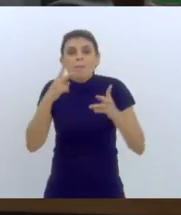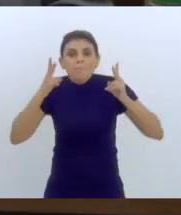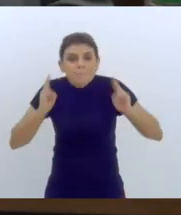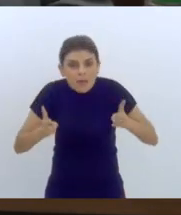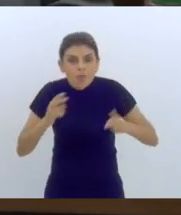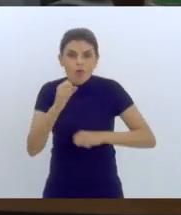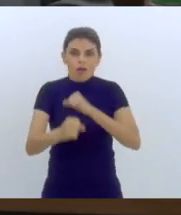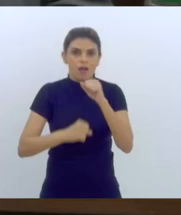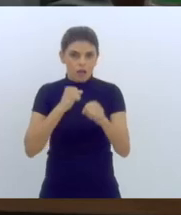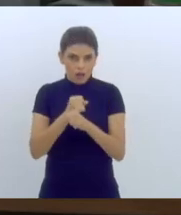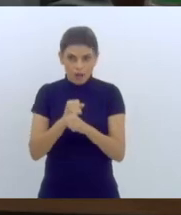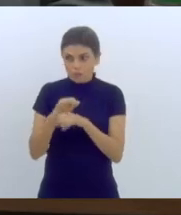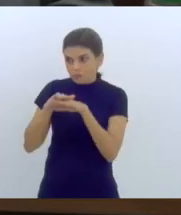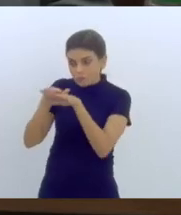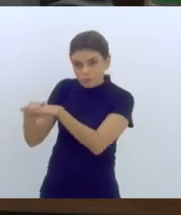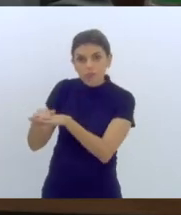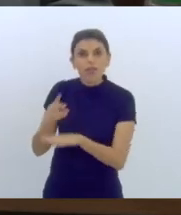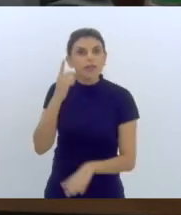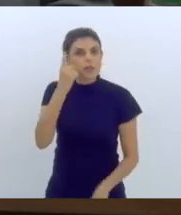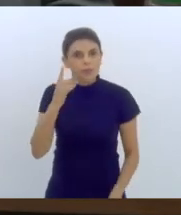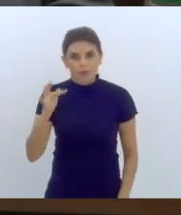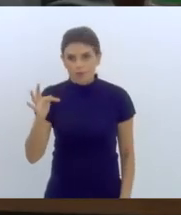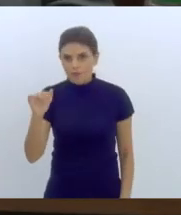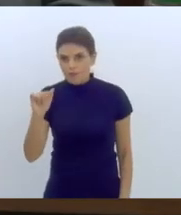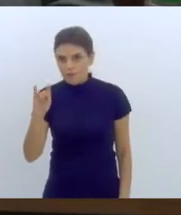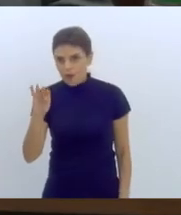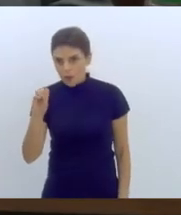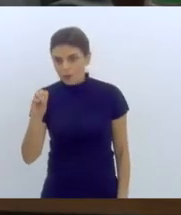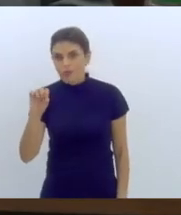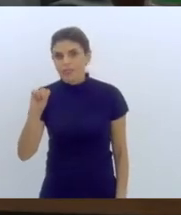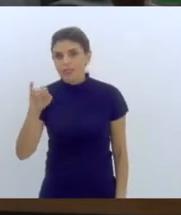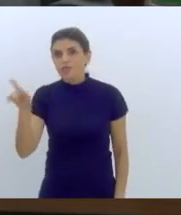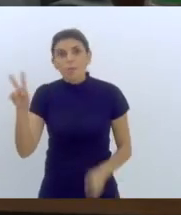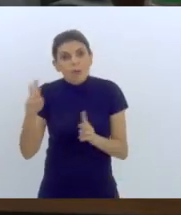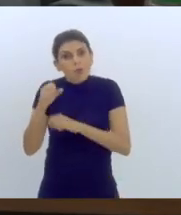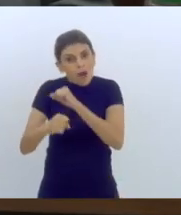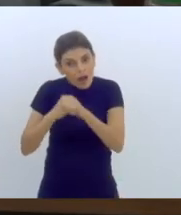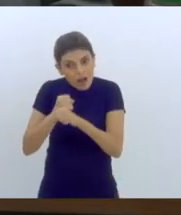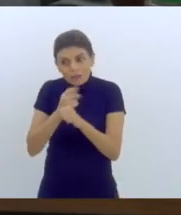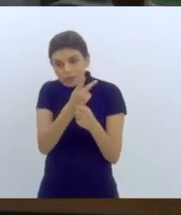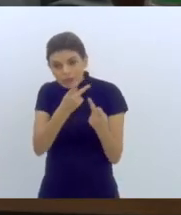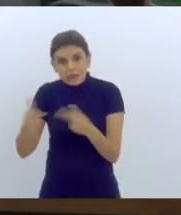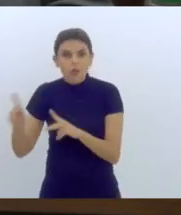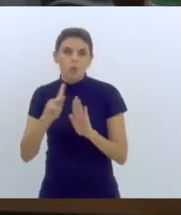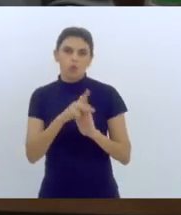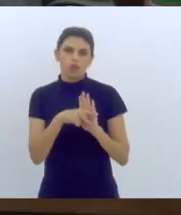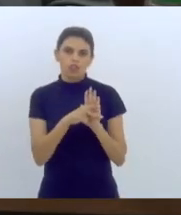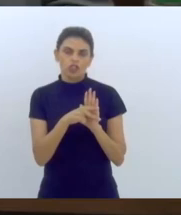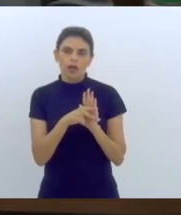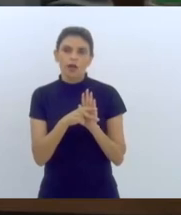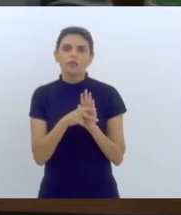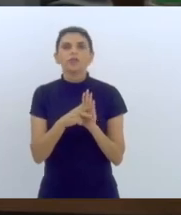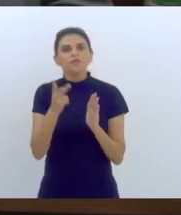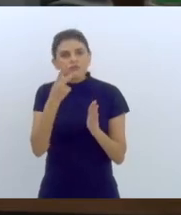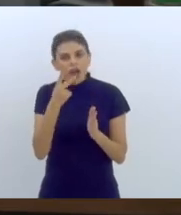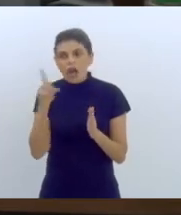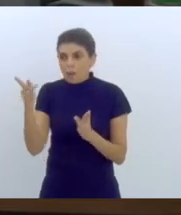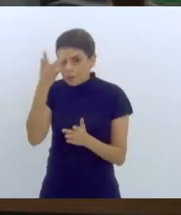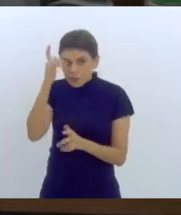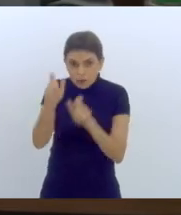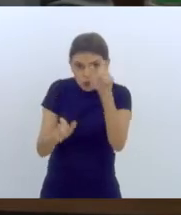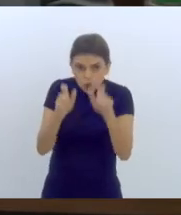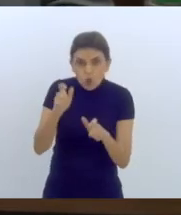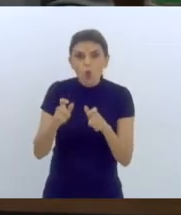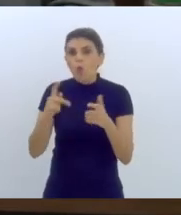ano, viu, deputado Fábio Silva, a lei é do mesmo ano do seu projeto, estabelece penalidades para